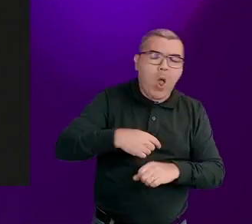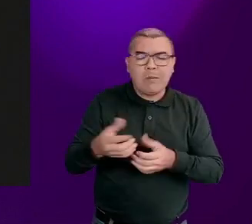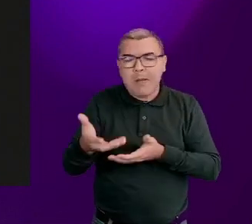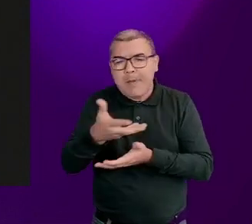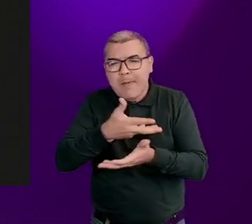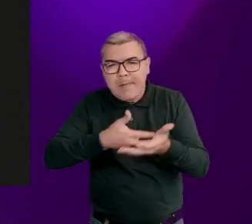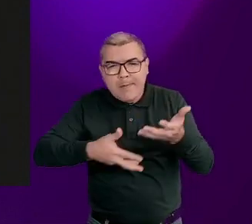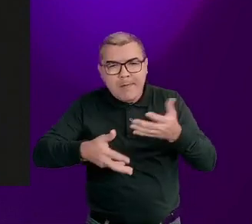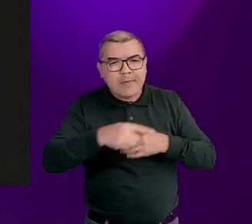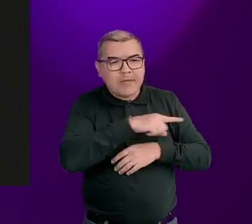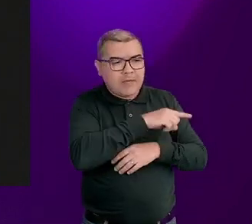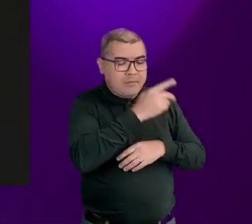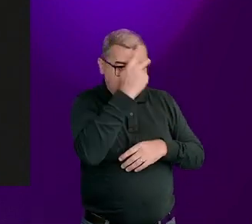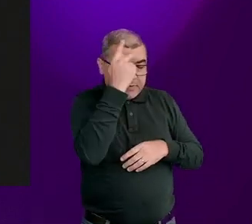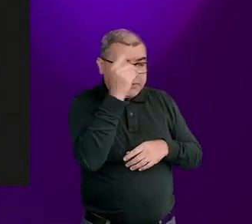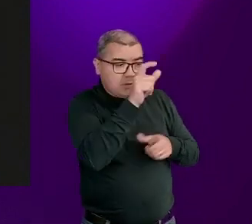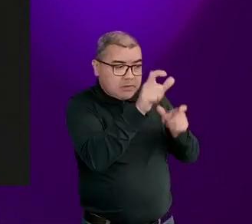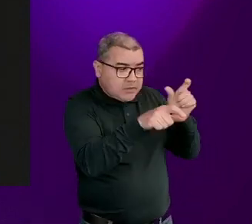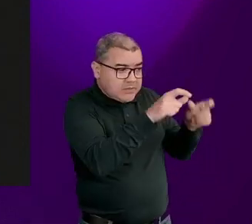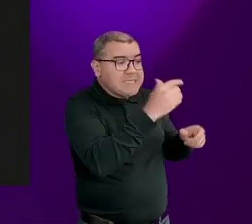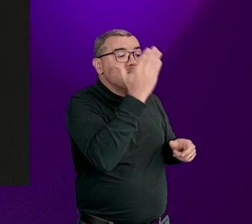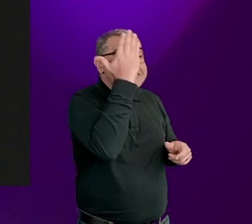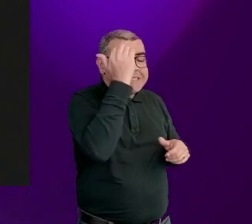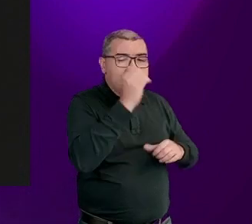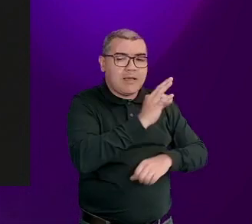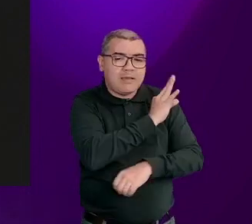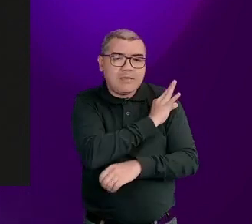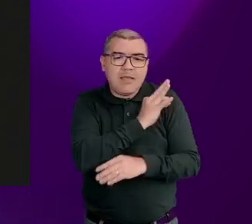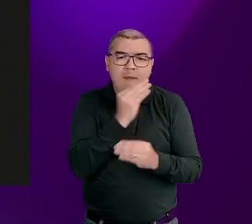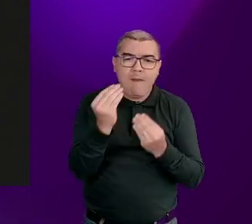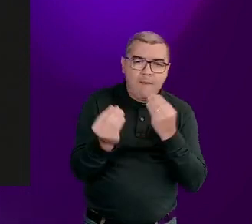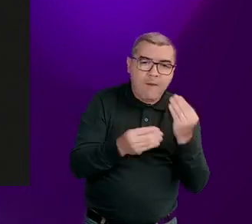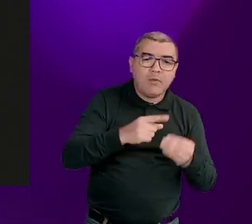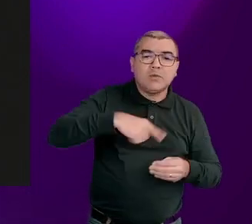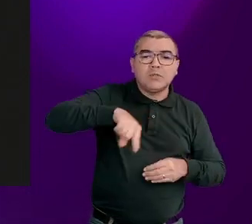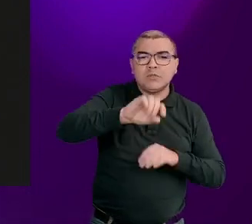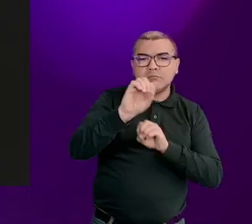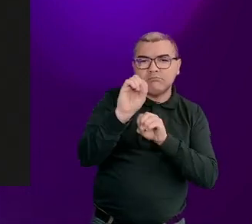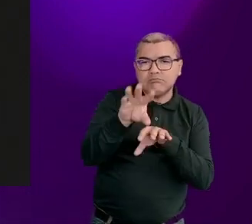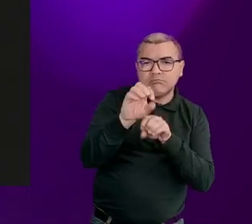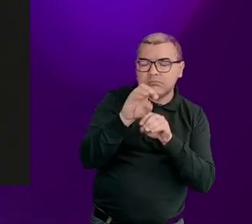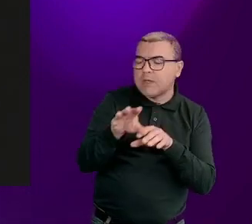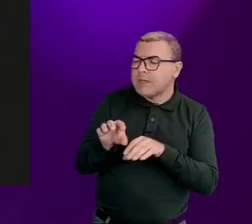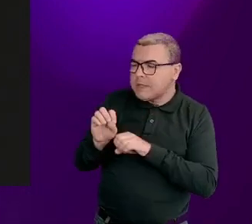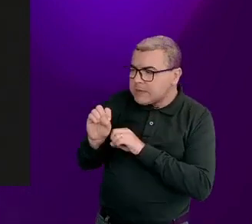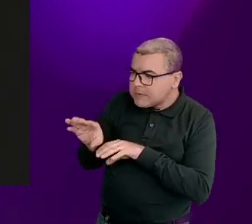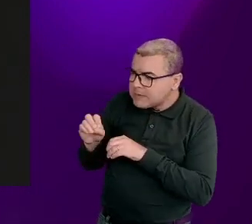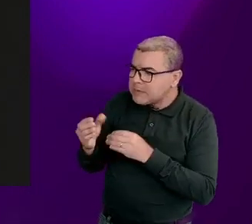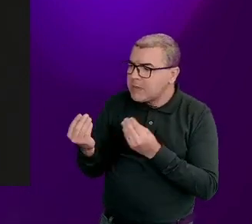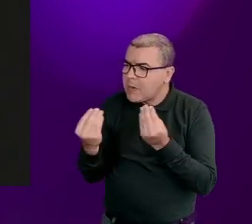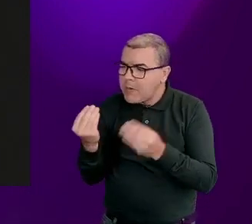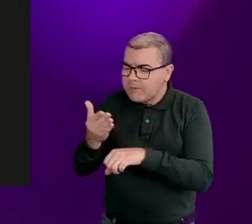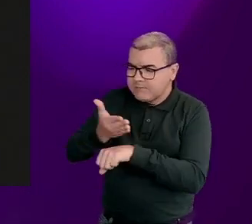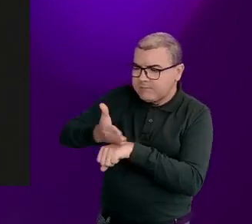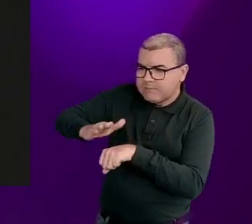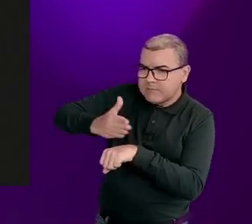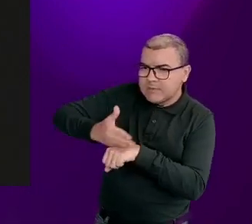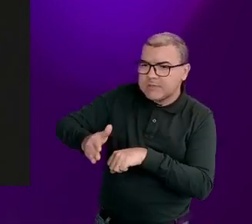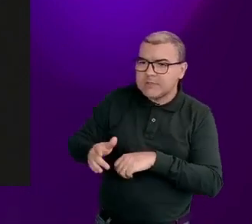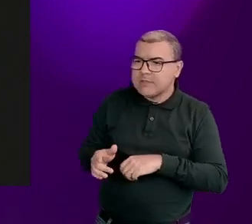essas técnicas, sabe? PC, para ensinar para a gente também como nós poderíamos, como,